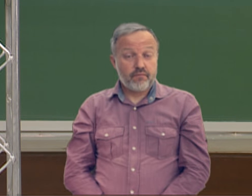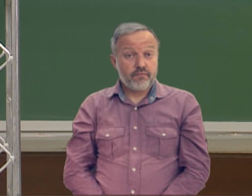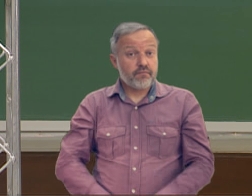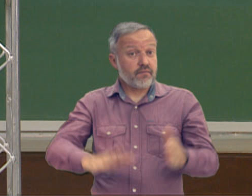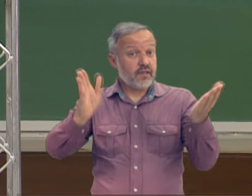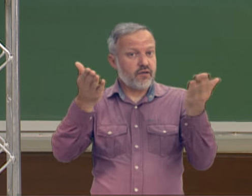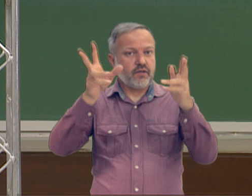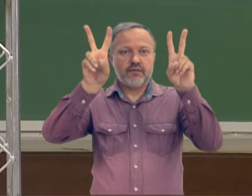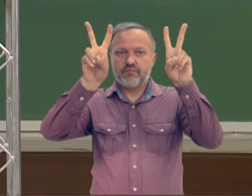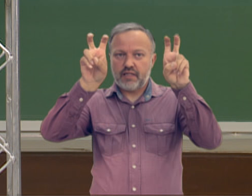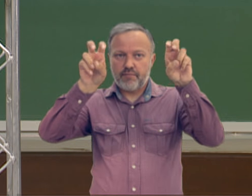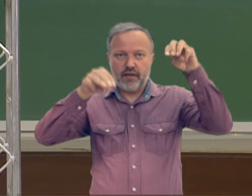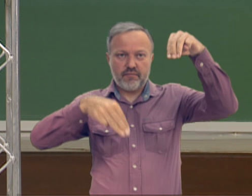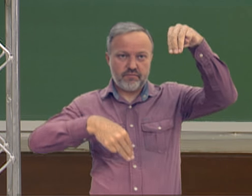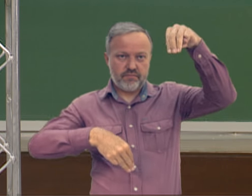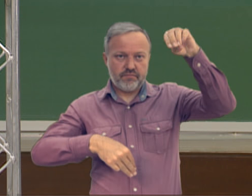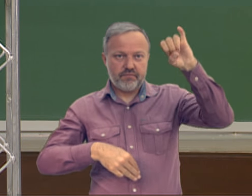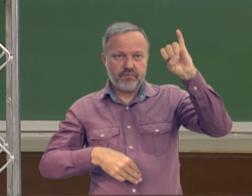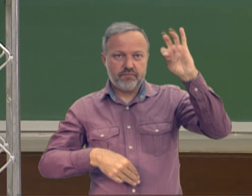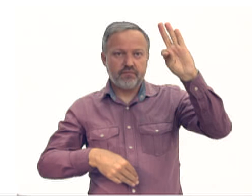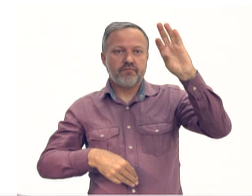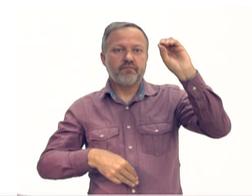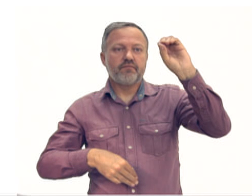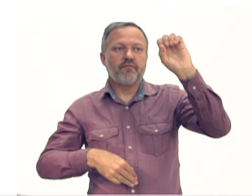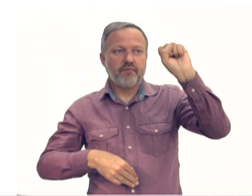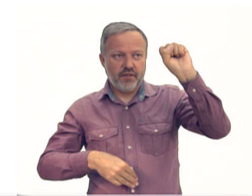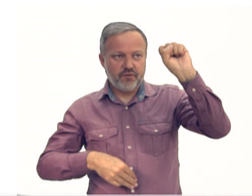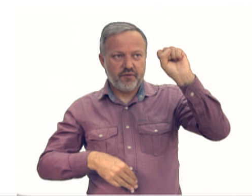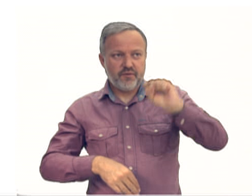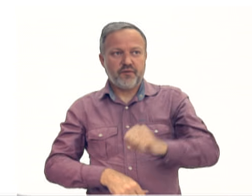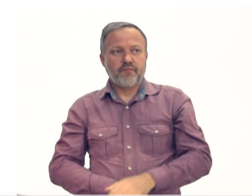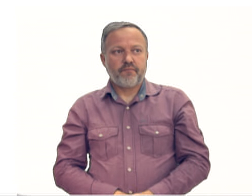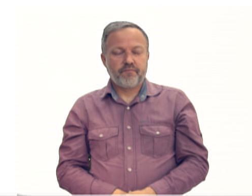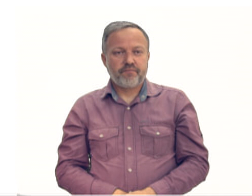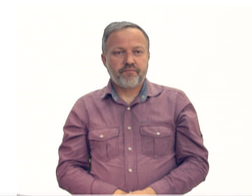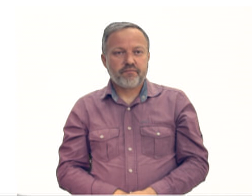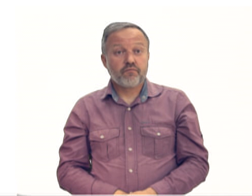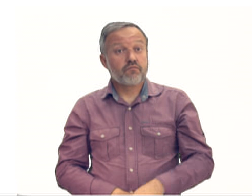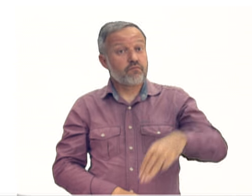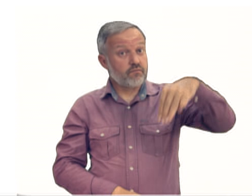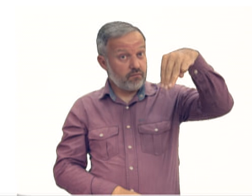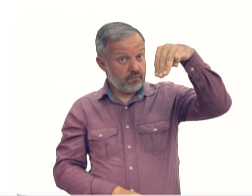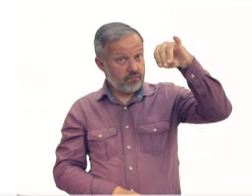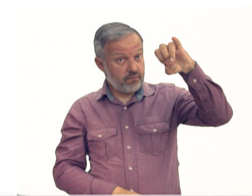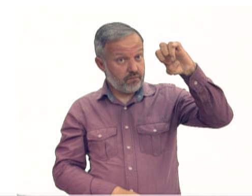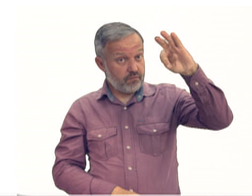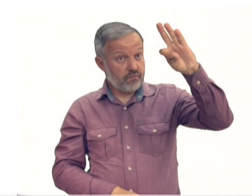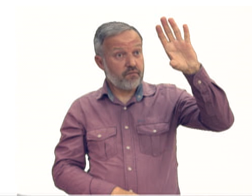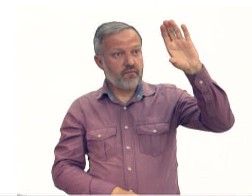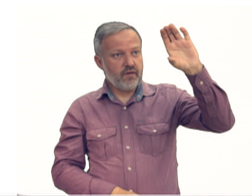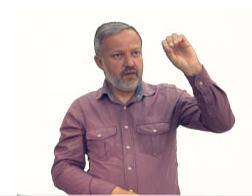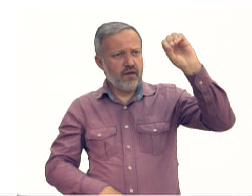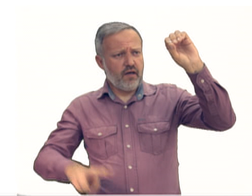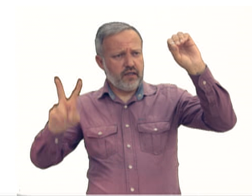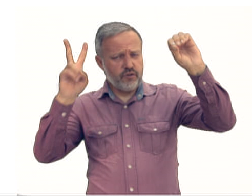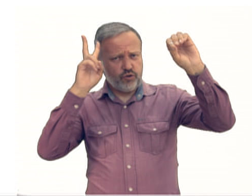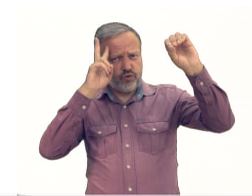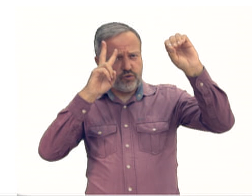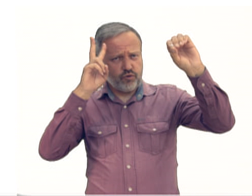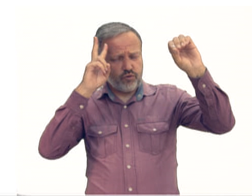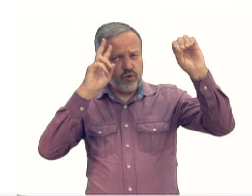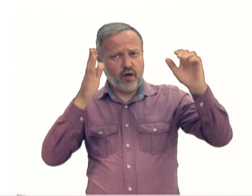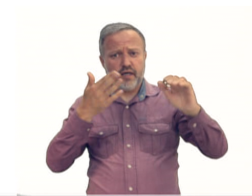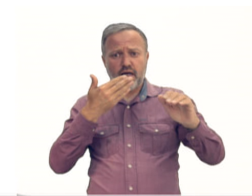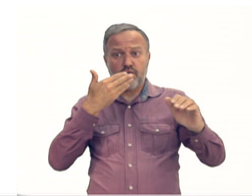Agora, mitos. Qual que é a diferença entre os dois? O mito também, histórias fantásticas, geralmente com